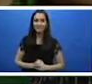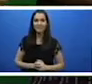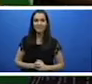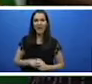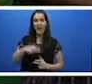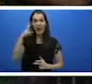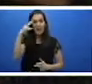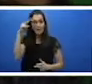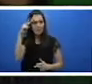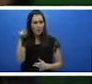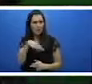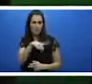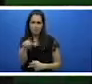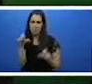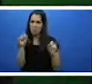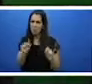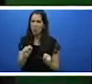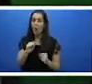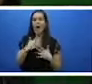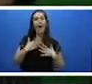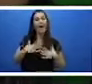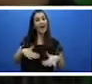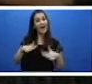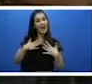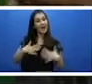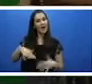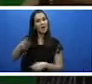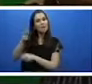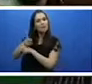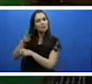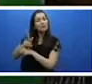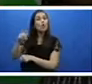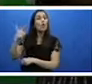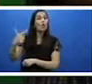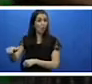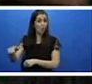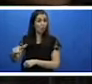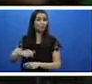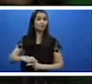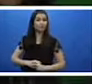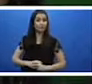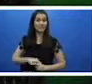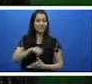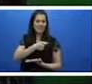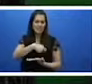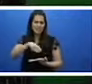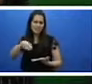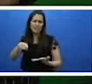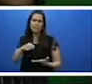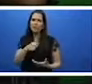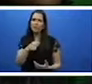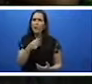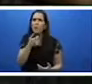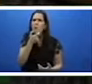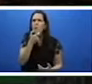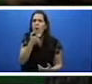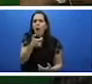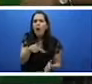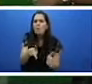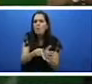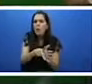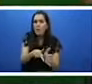você pode responder depois com calma. Assistir a videoaula novamente. E escrever com o seu entendimento.